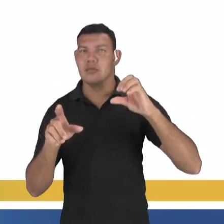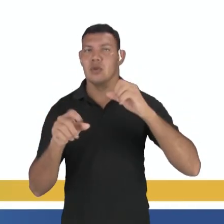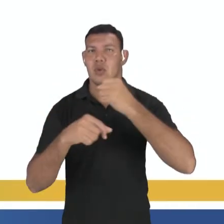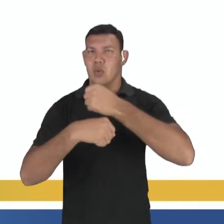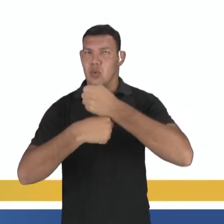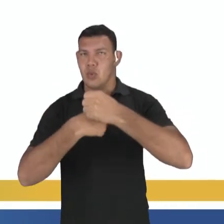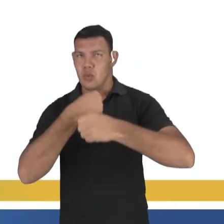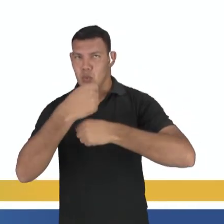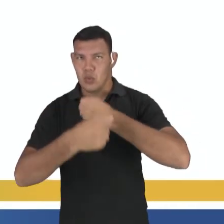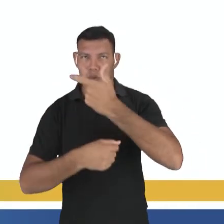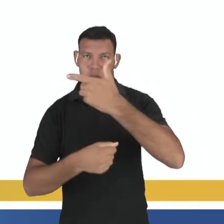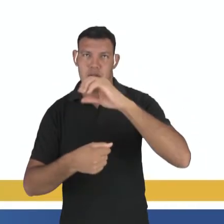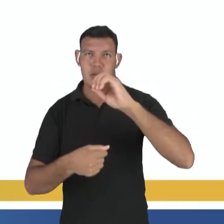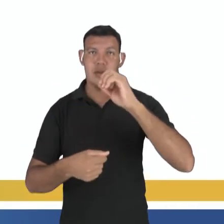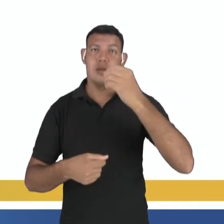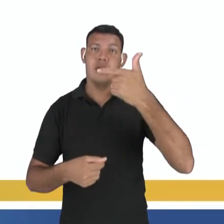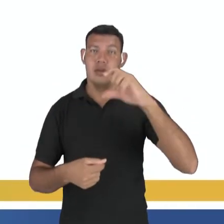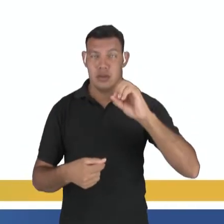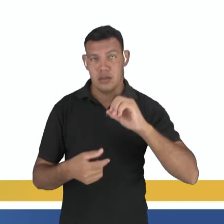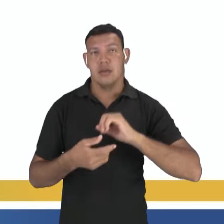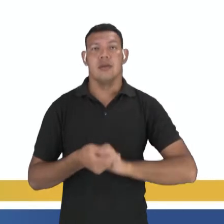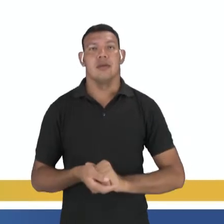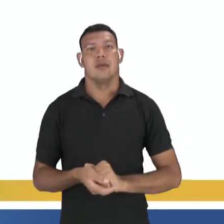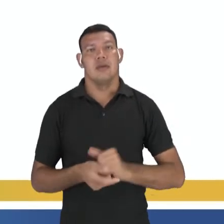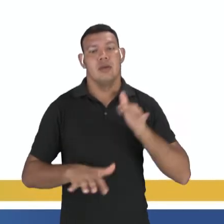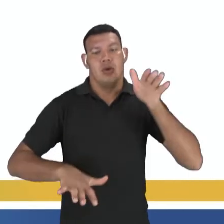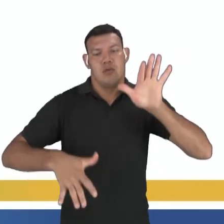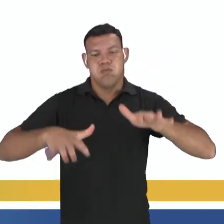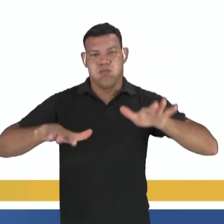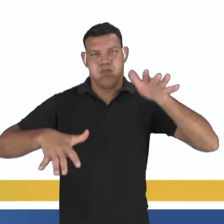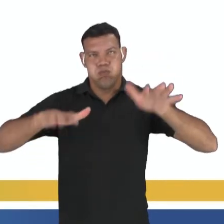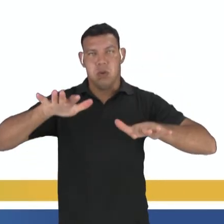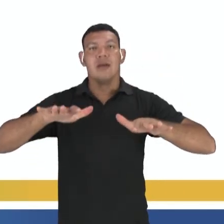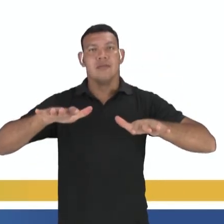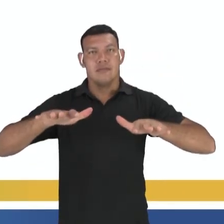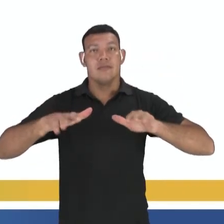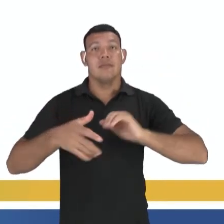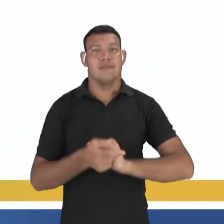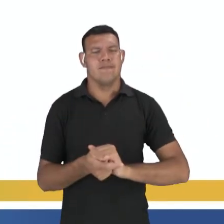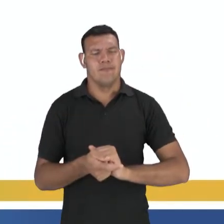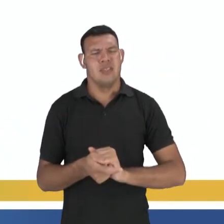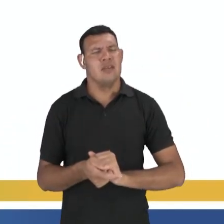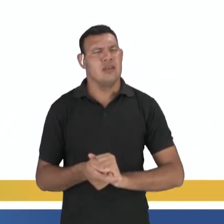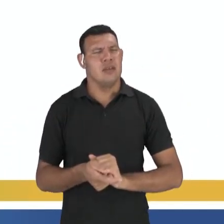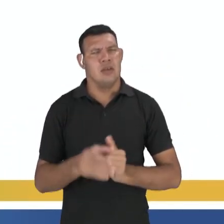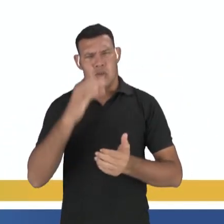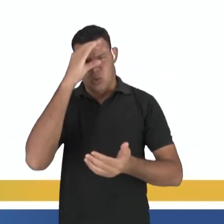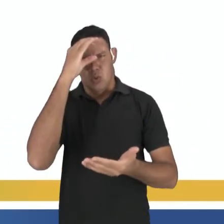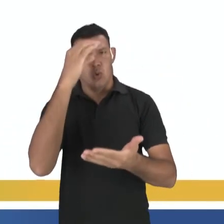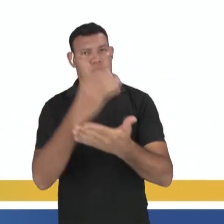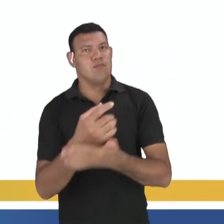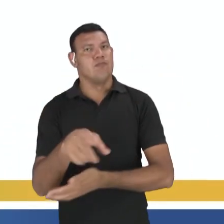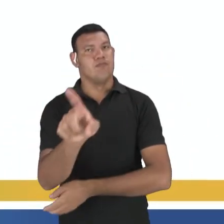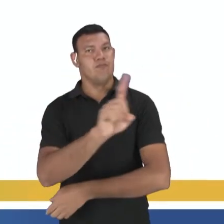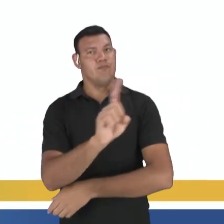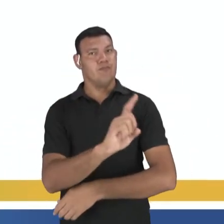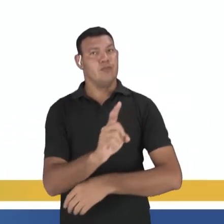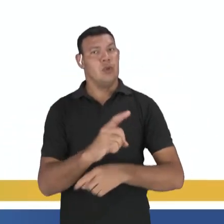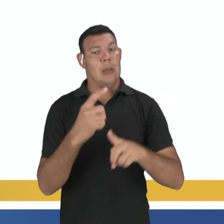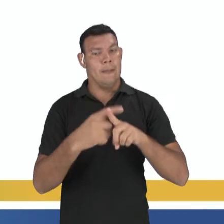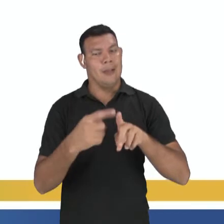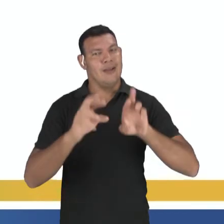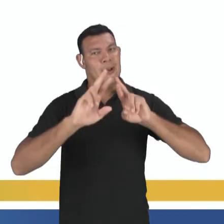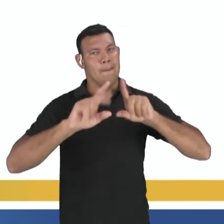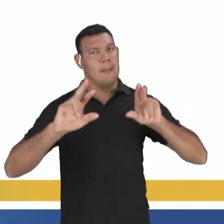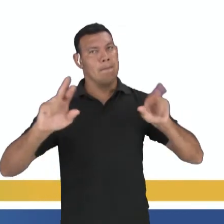infelizmente são muito tristes, né? Então nesse caso aí, a média, ela não vai ser tão confiável assim, por quê? Porque você tem aí